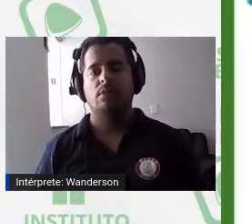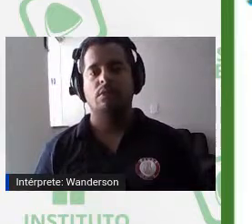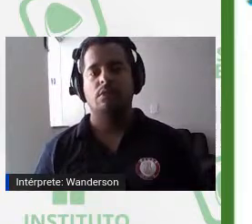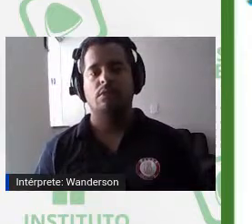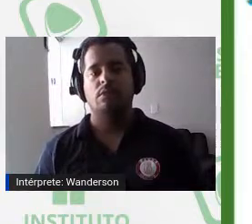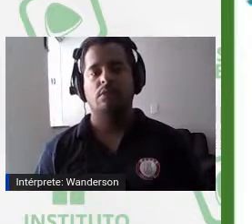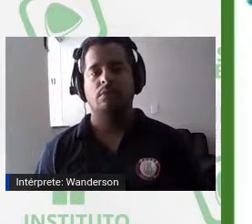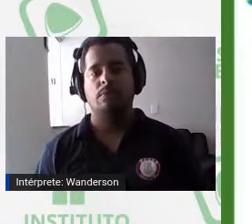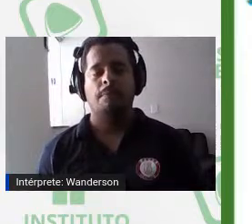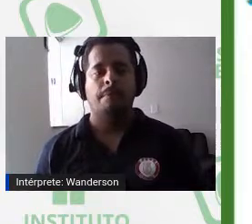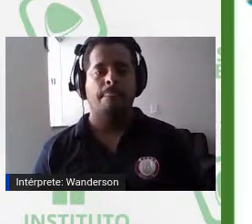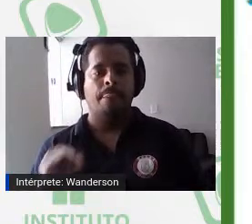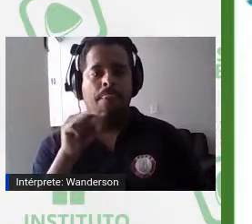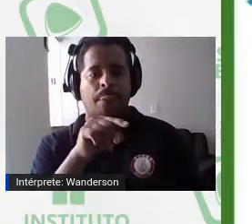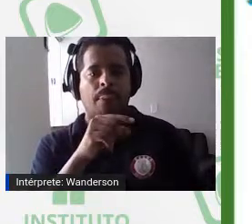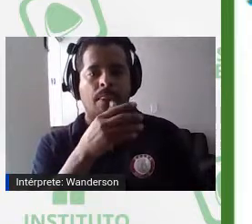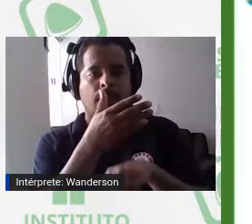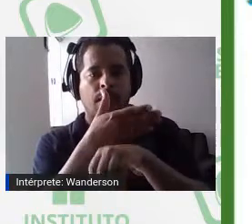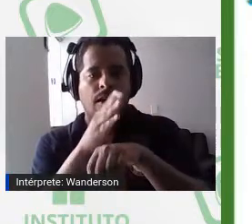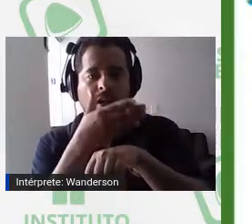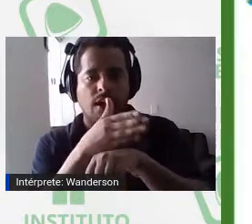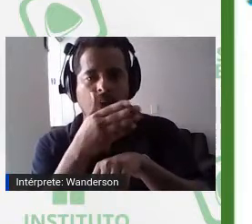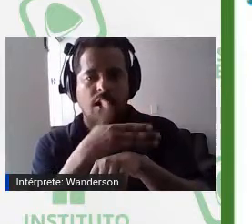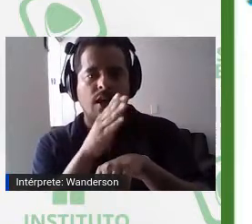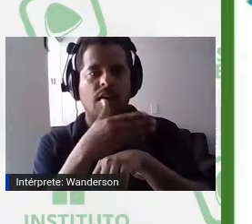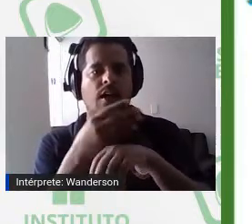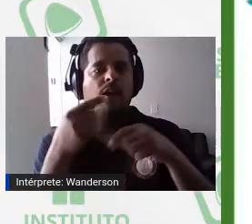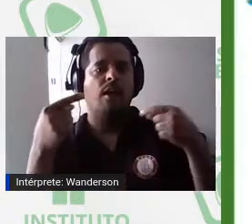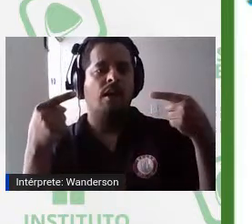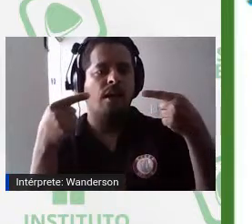Aqui na prática aplicada na sala de aula,